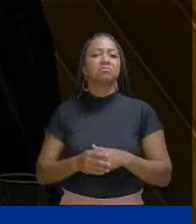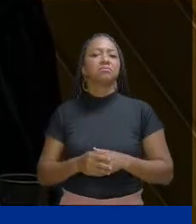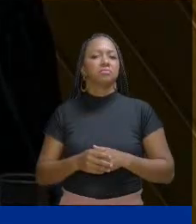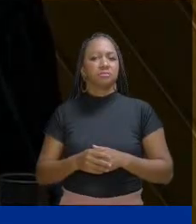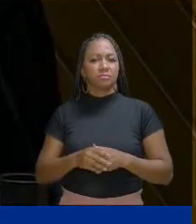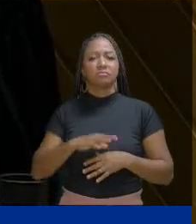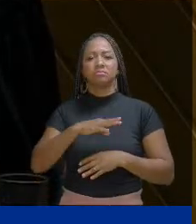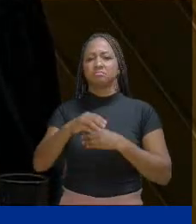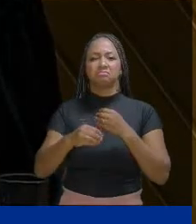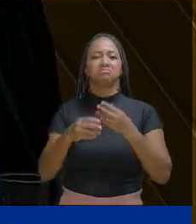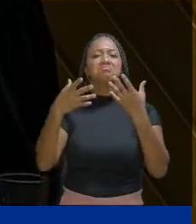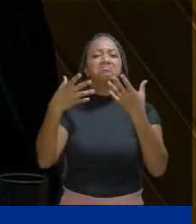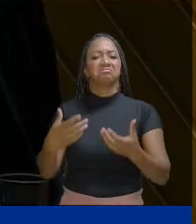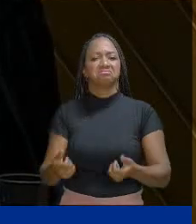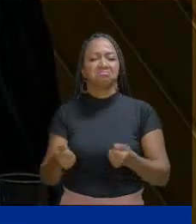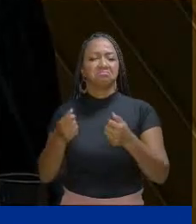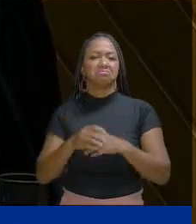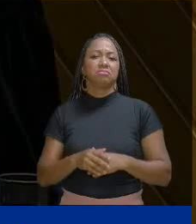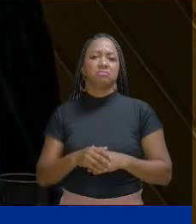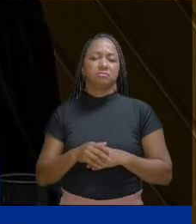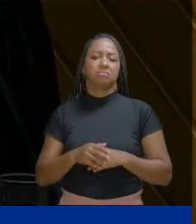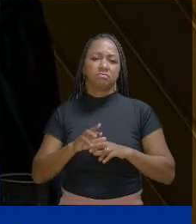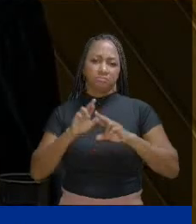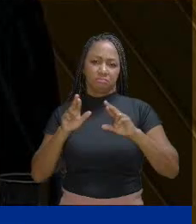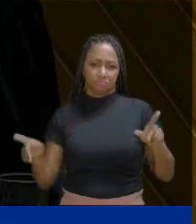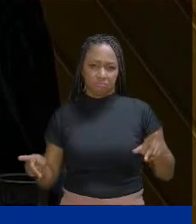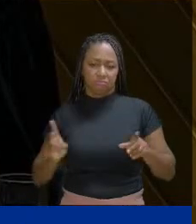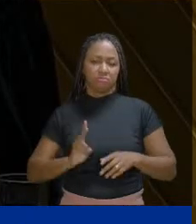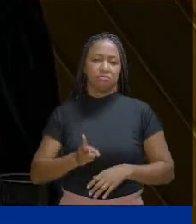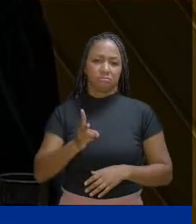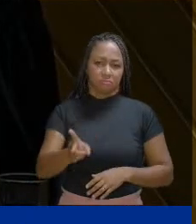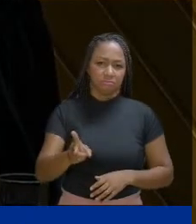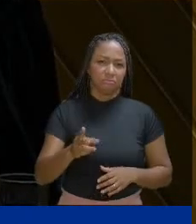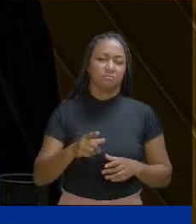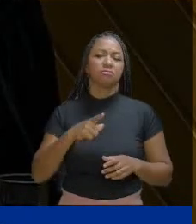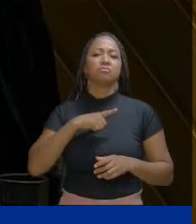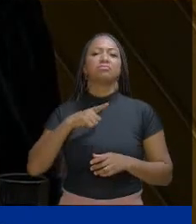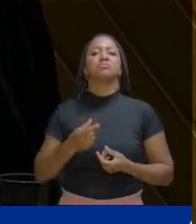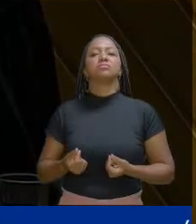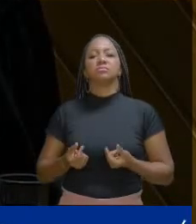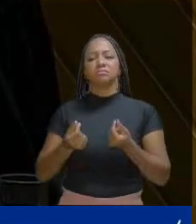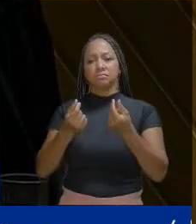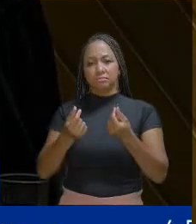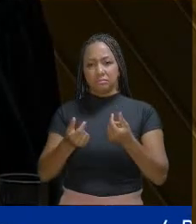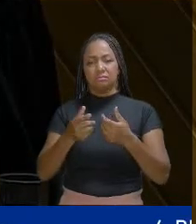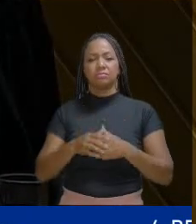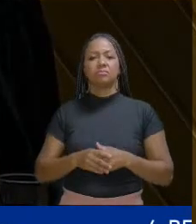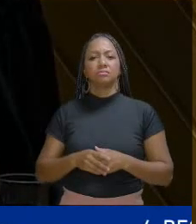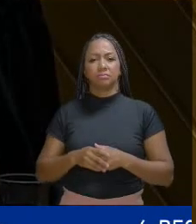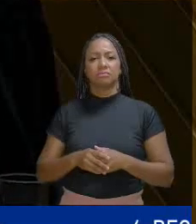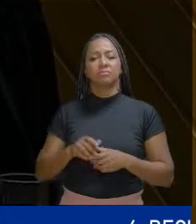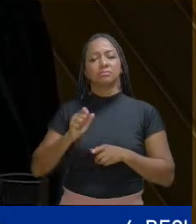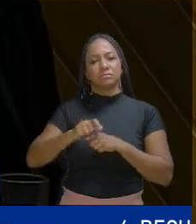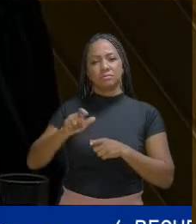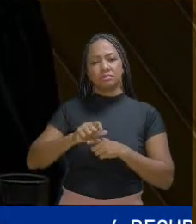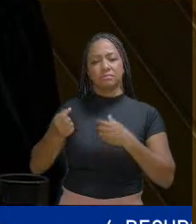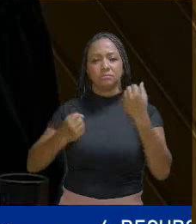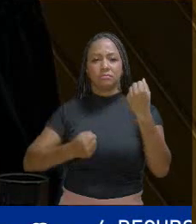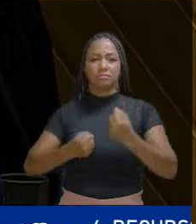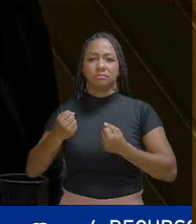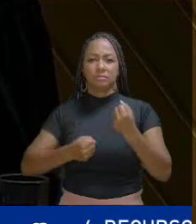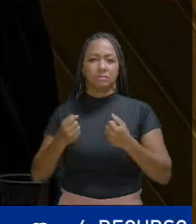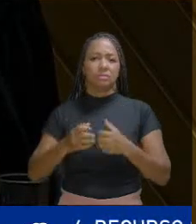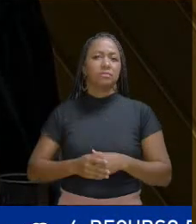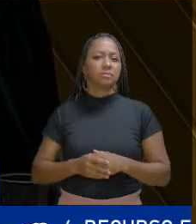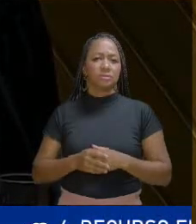ou ressalva que permita sua mitigação, mesmo diante da alegação de que os valores regionais de aluguel de veículos